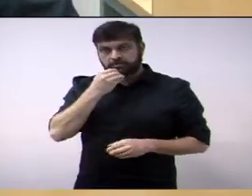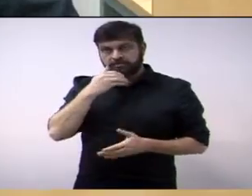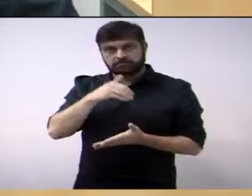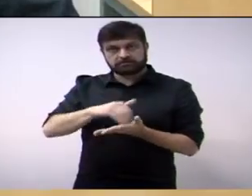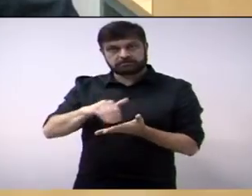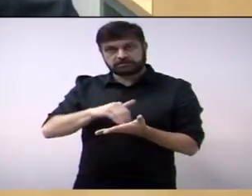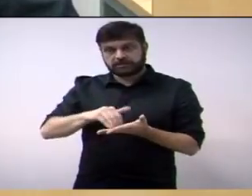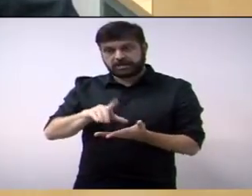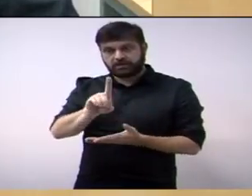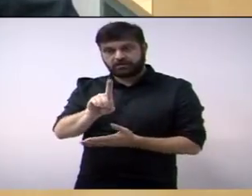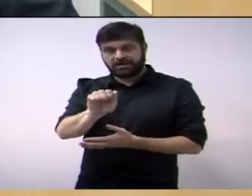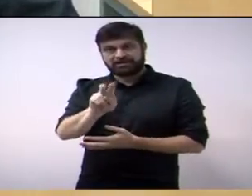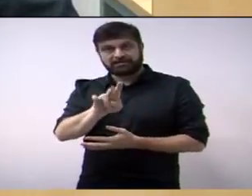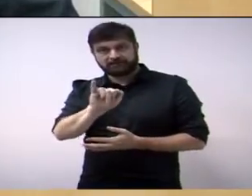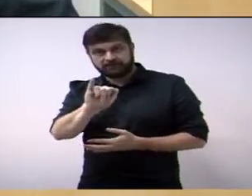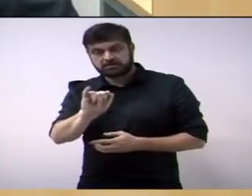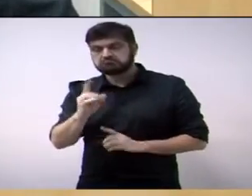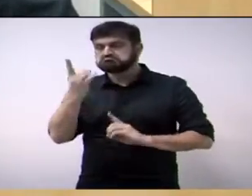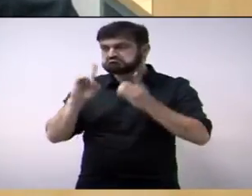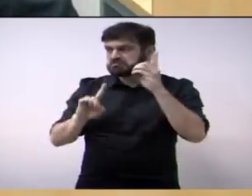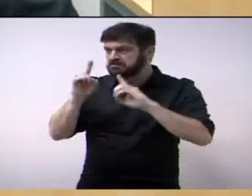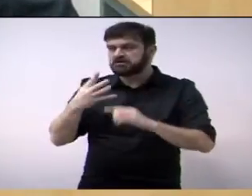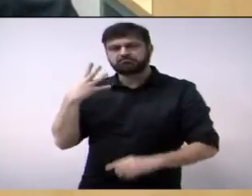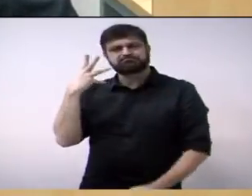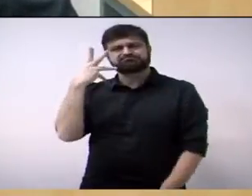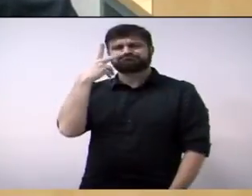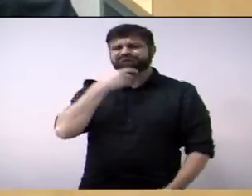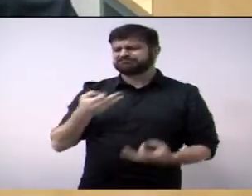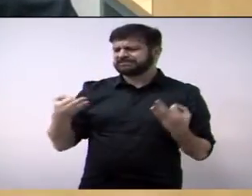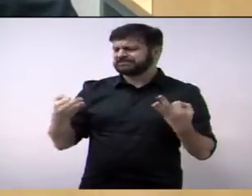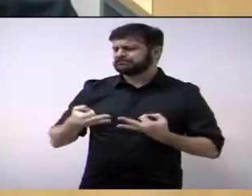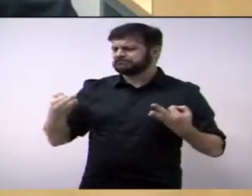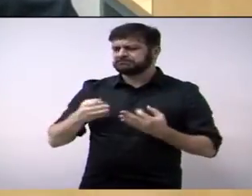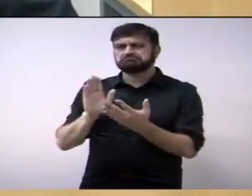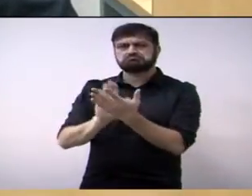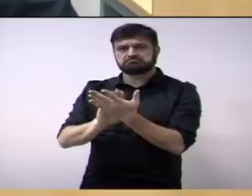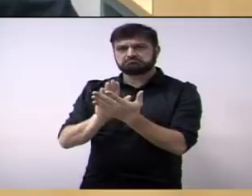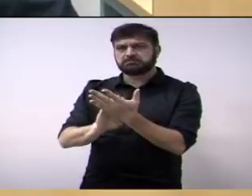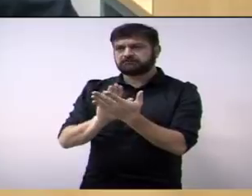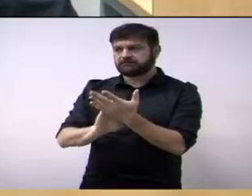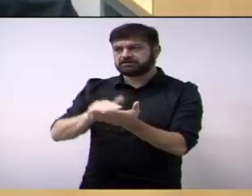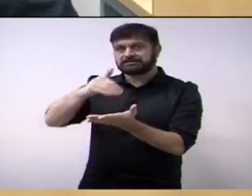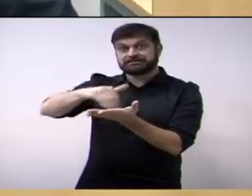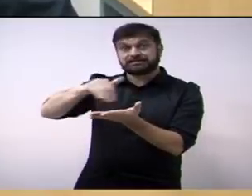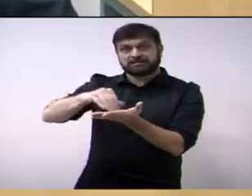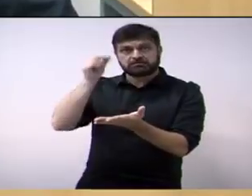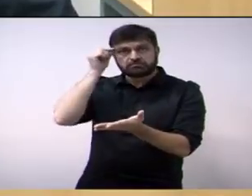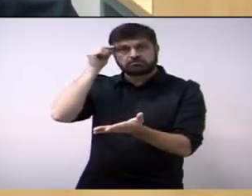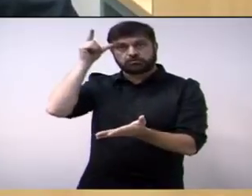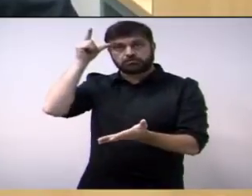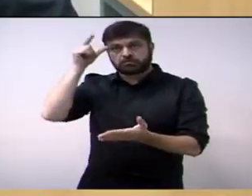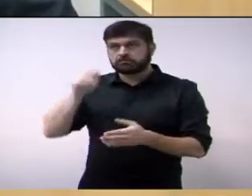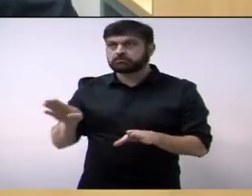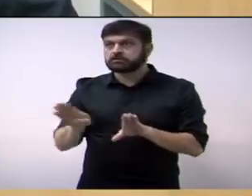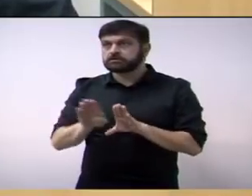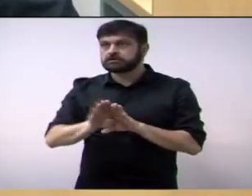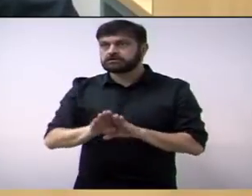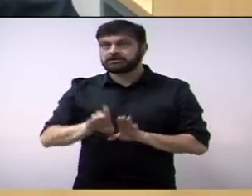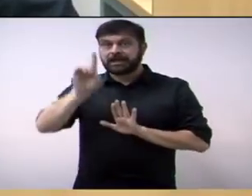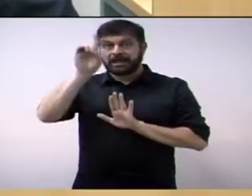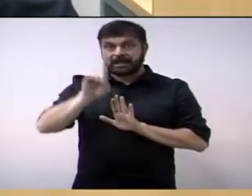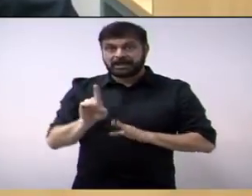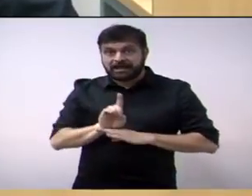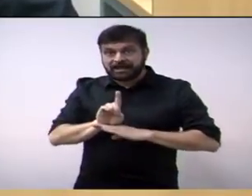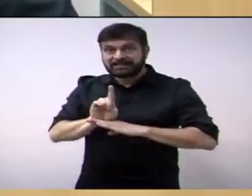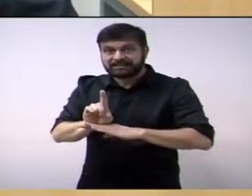secretário, parabéns, Davi, pela festa, pelo carnaval, muito lindo. Parabéns. O senhor Almeida, da Defesa Civil, o